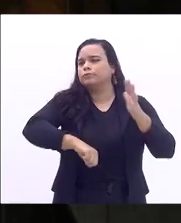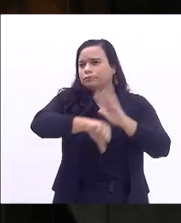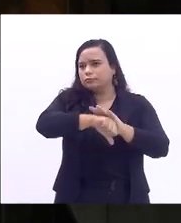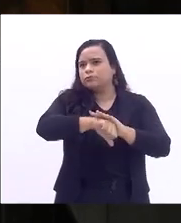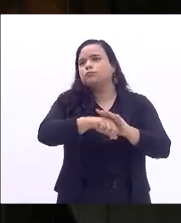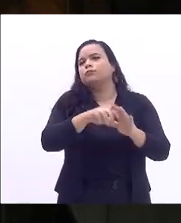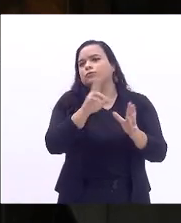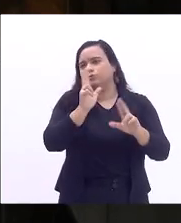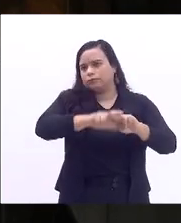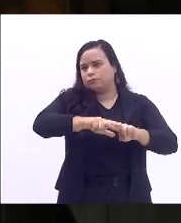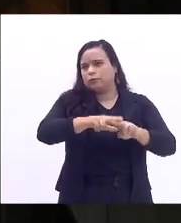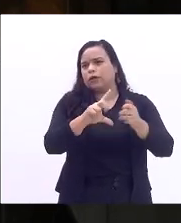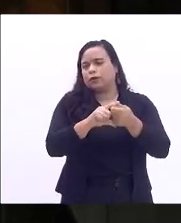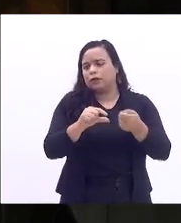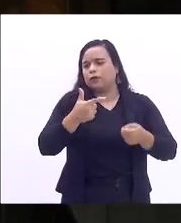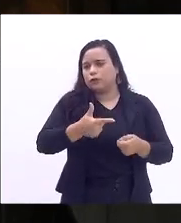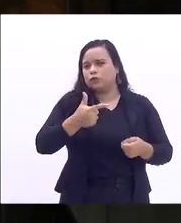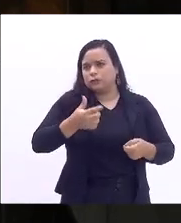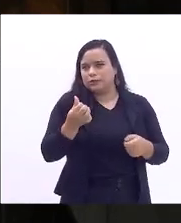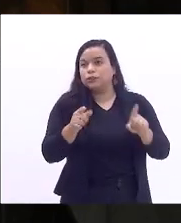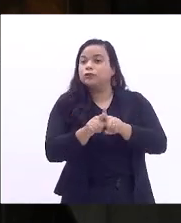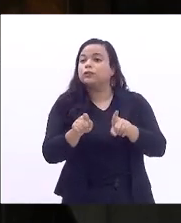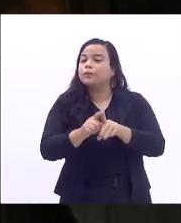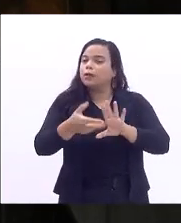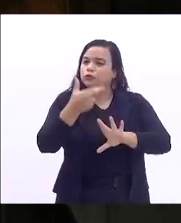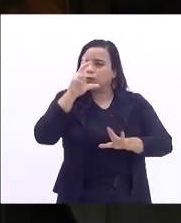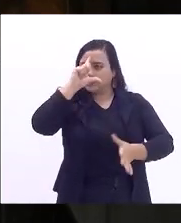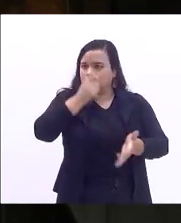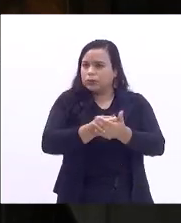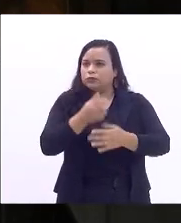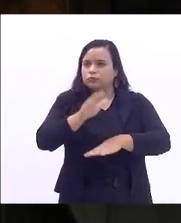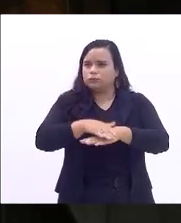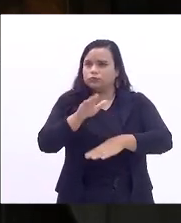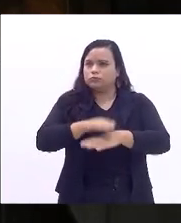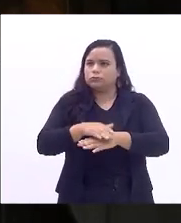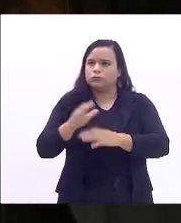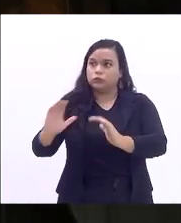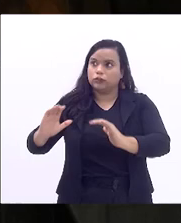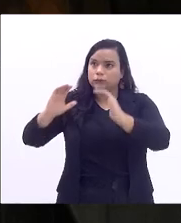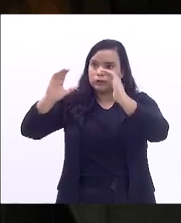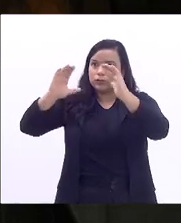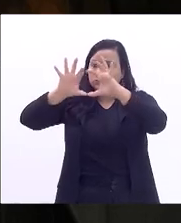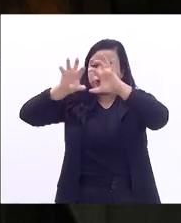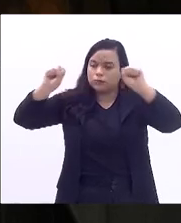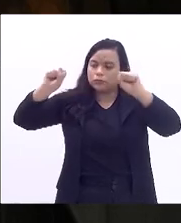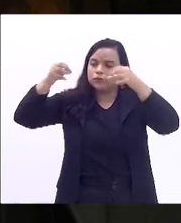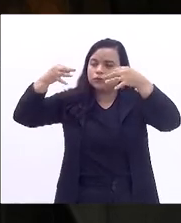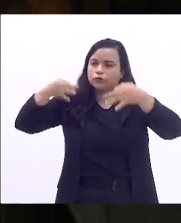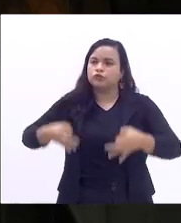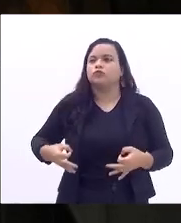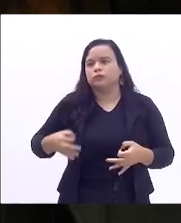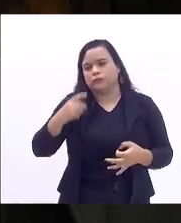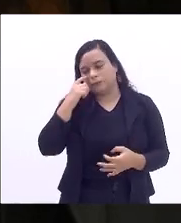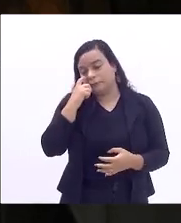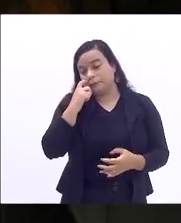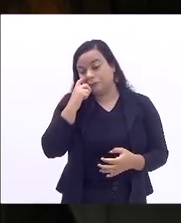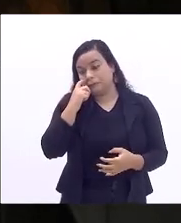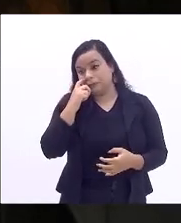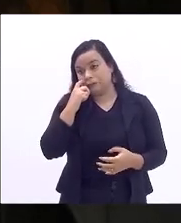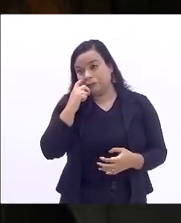artigo 226 EA resolução a decisão do Superior Tribunal de Justiça